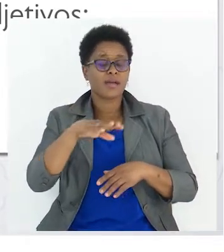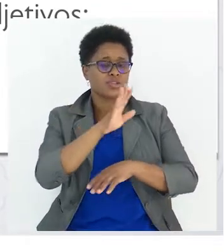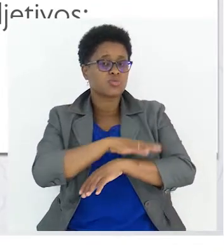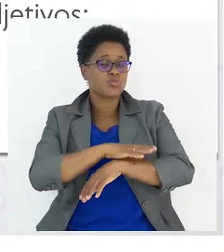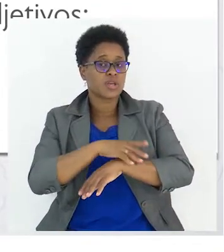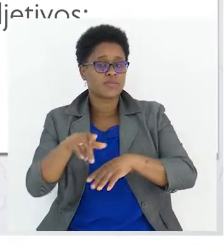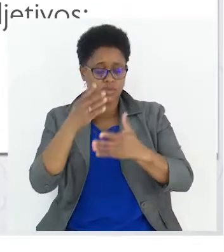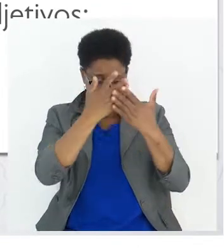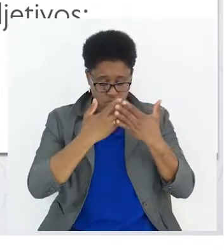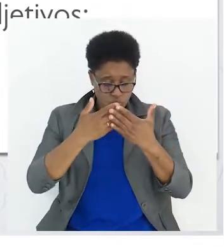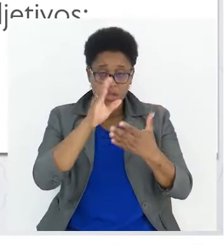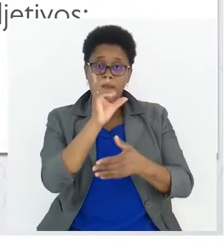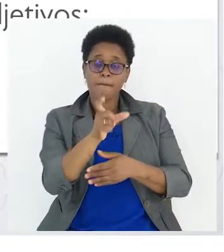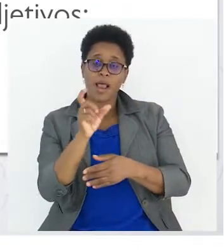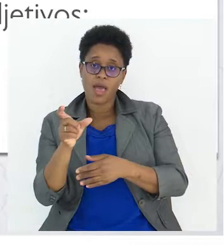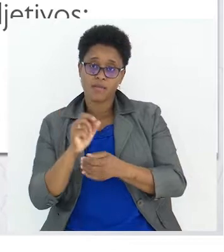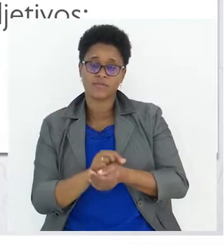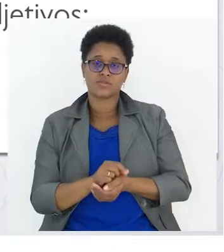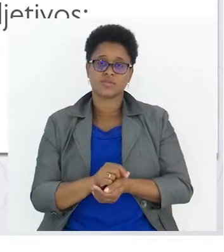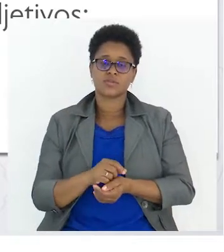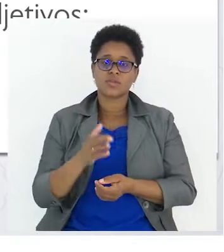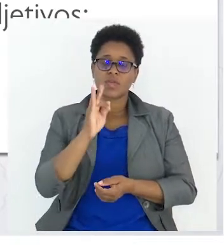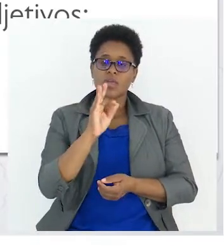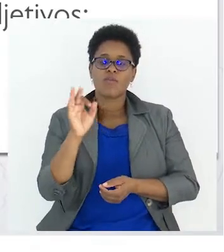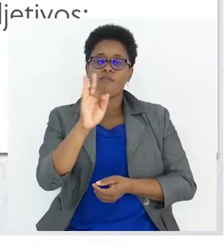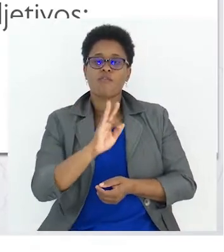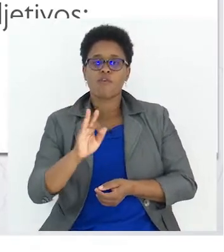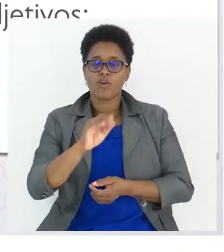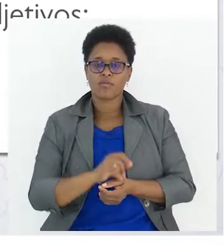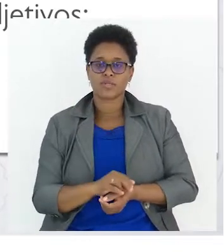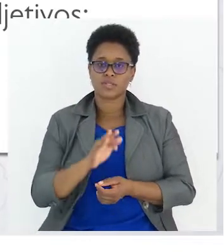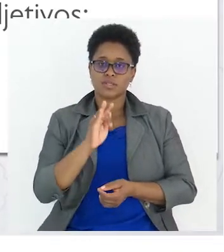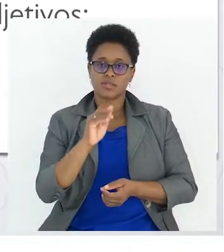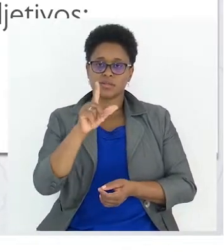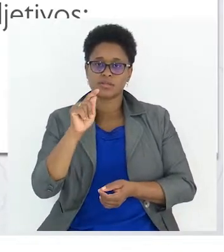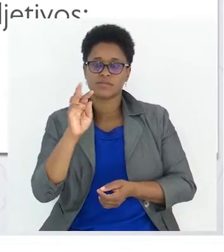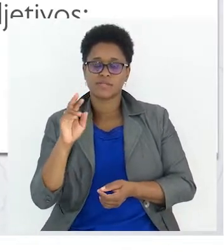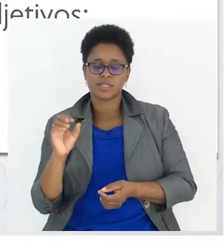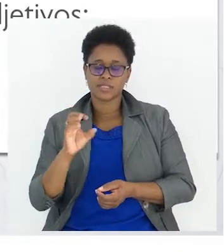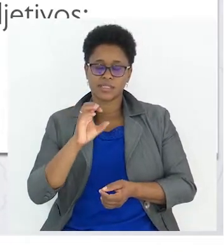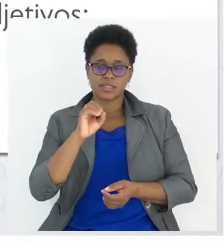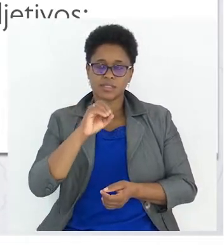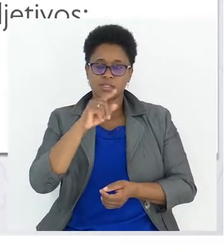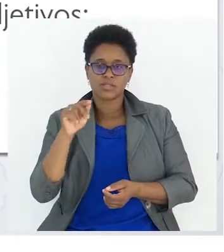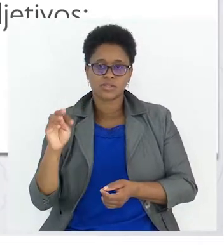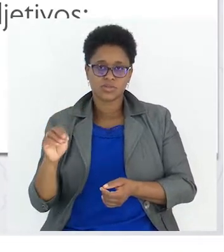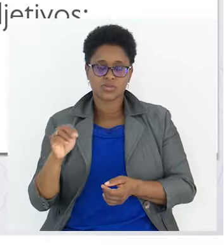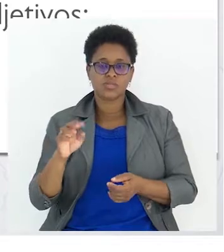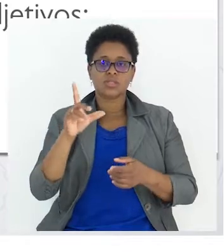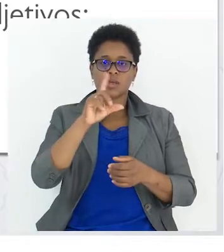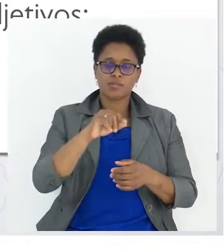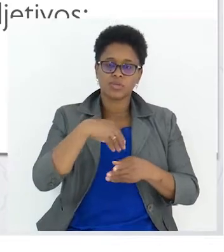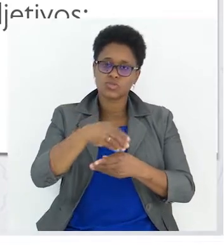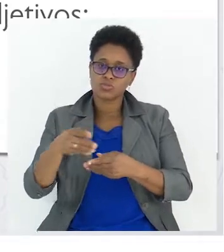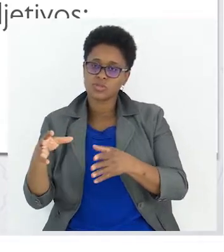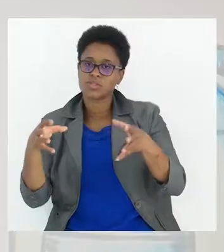responsável pelo estudo das palavras quanto às suas formas ou flexões e à sua distribuição em